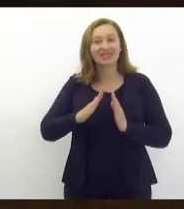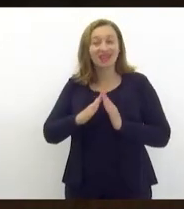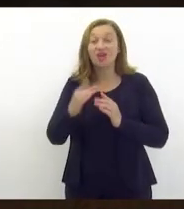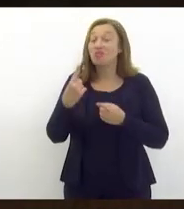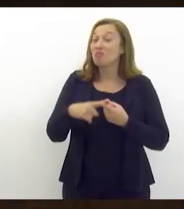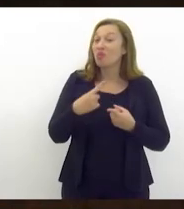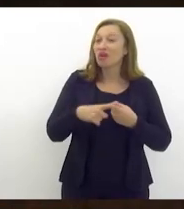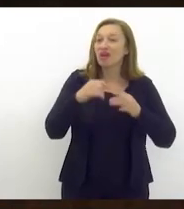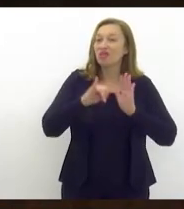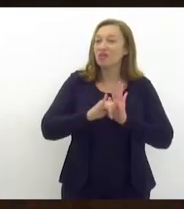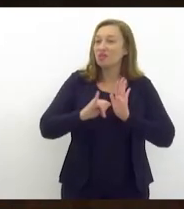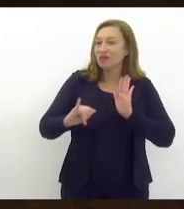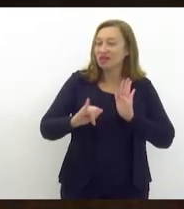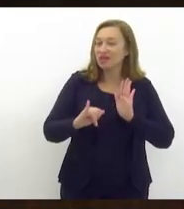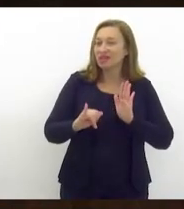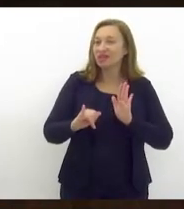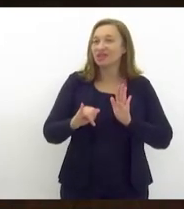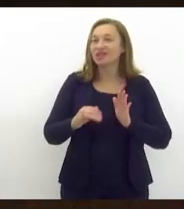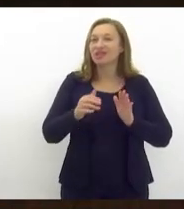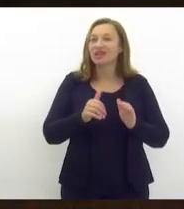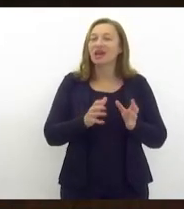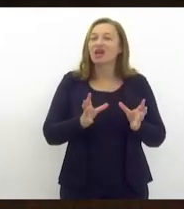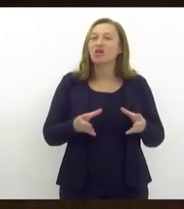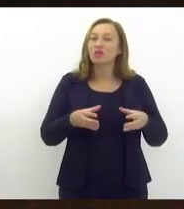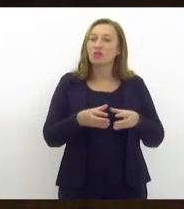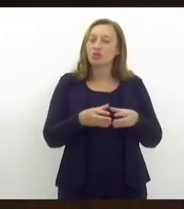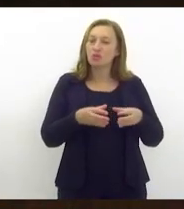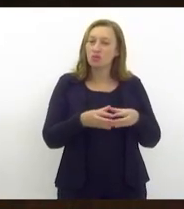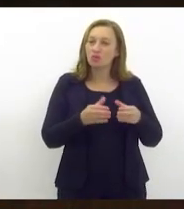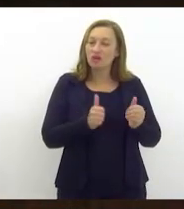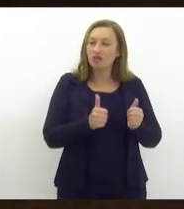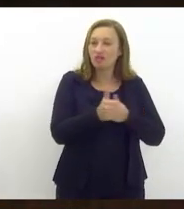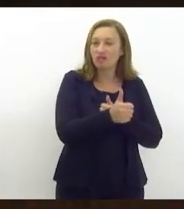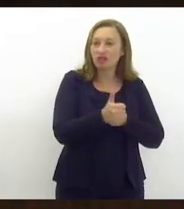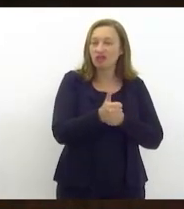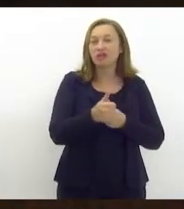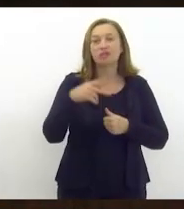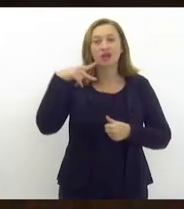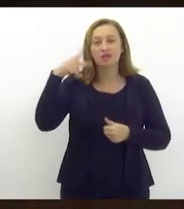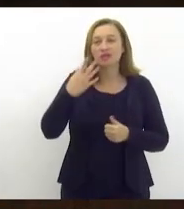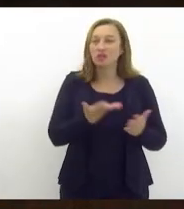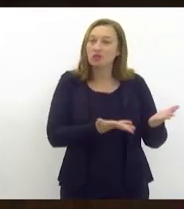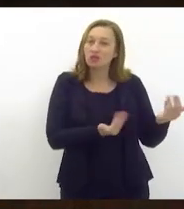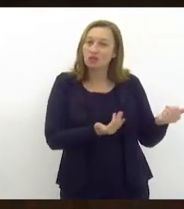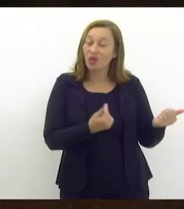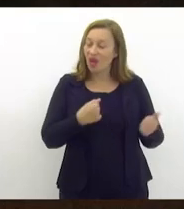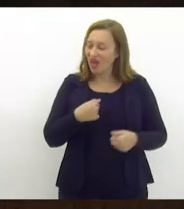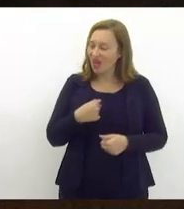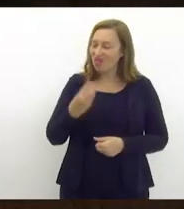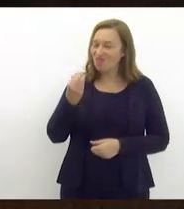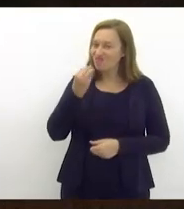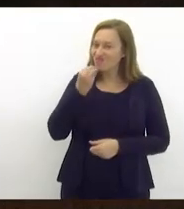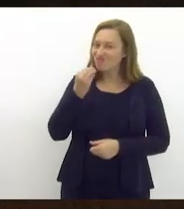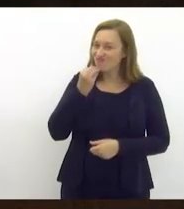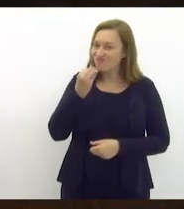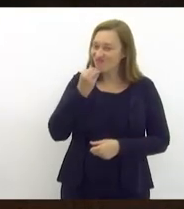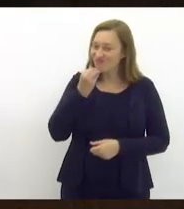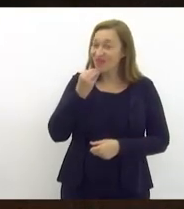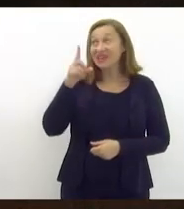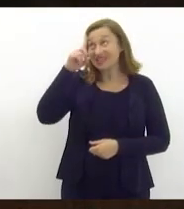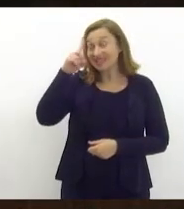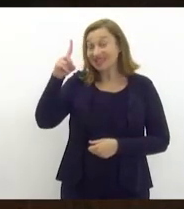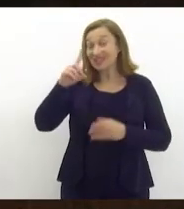porque foi publicada a Frente Parlamentar da Juventude, da qual eu terei a oportunidade, se assim